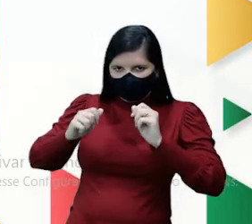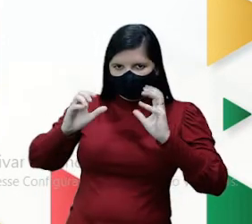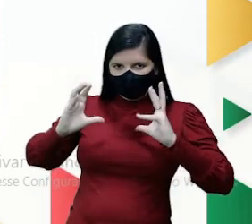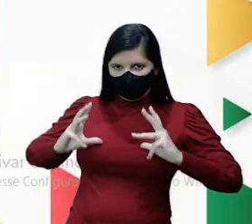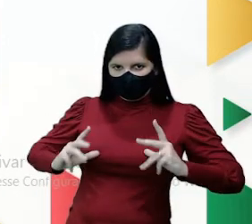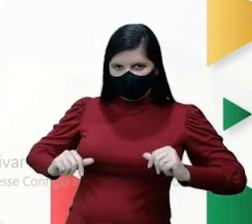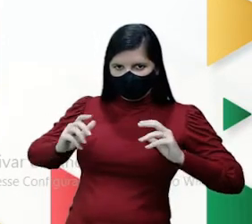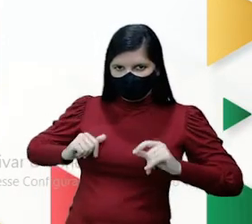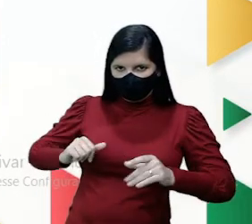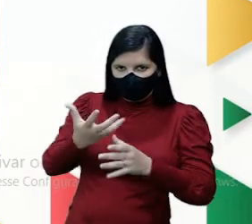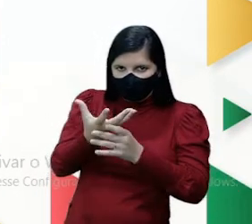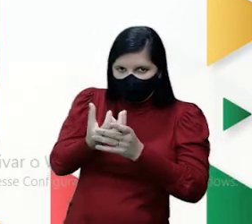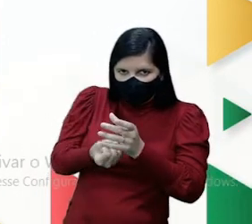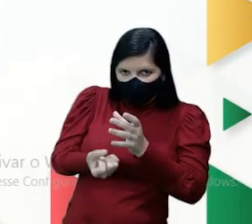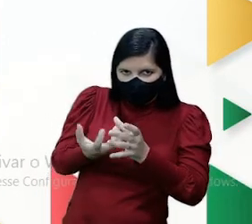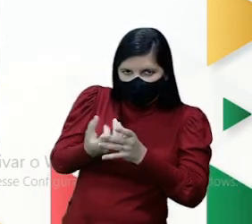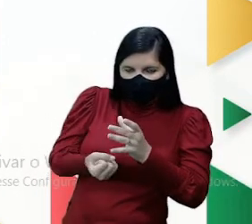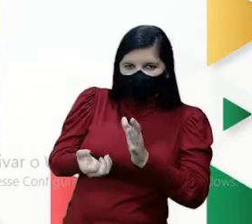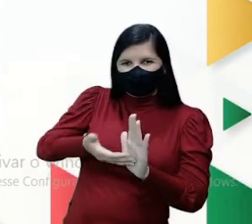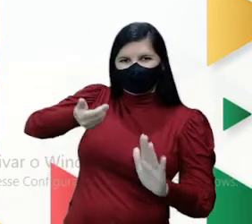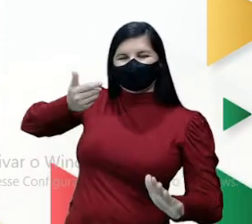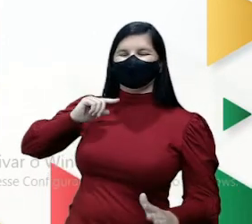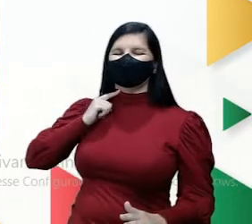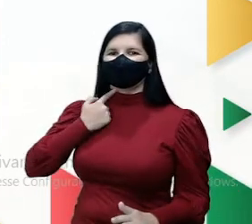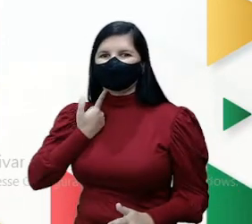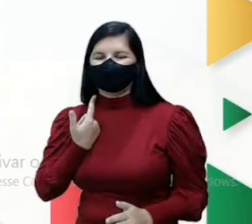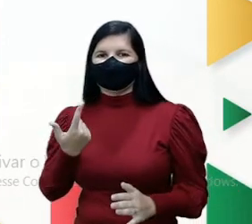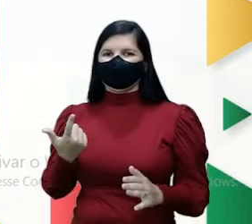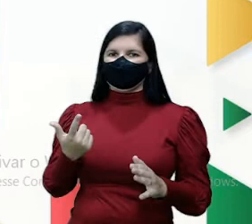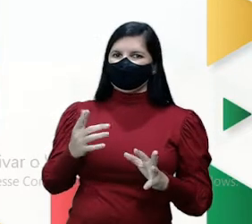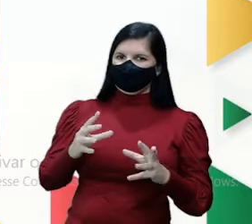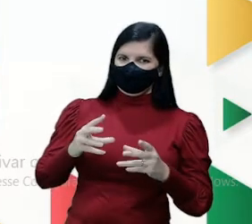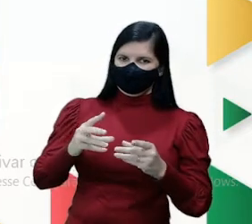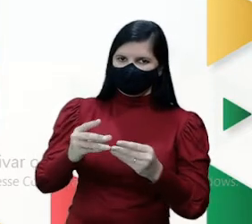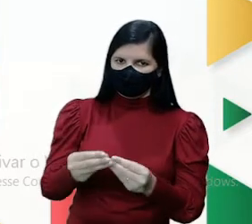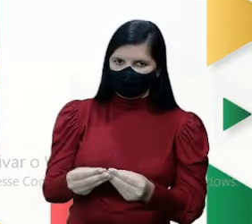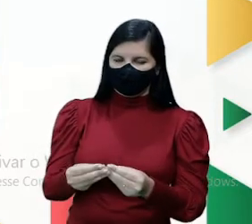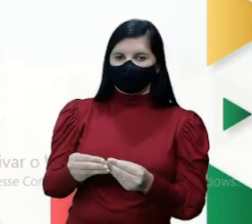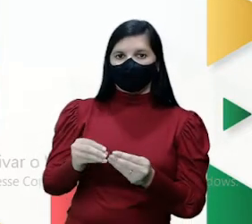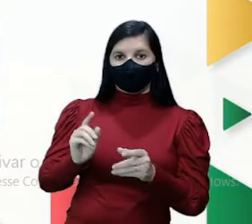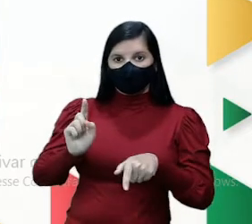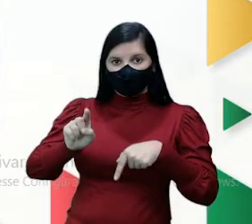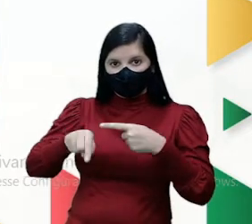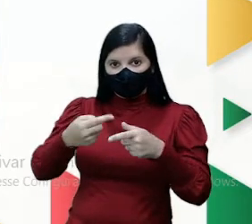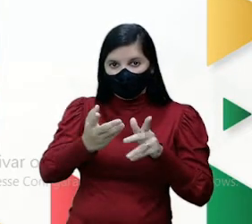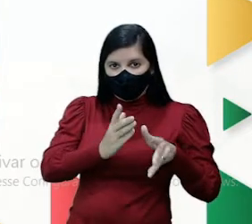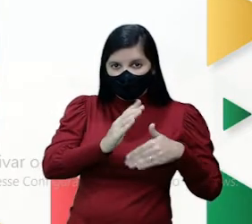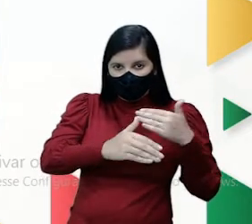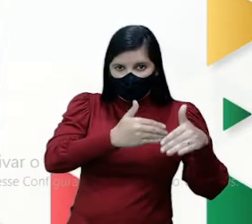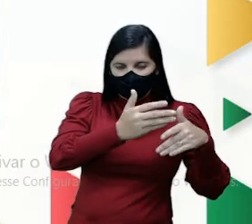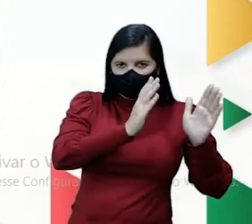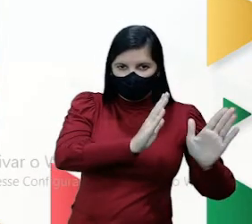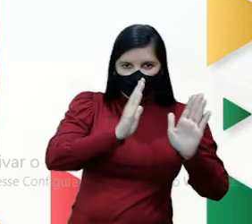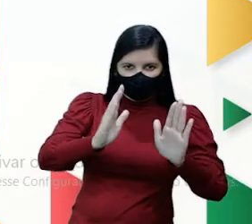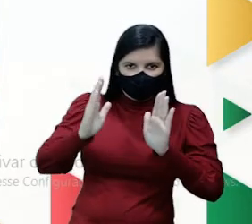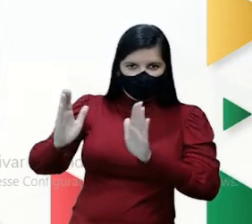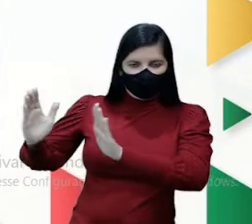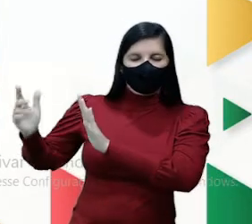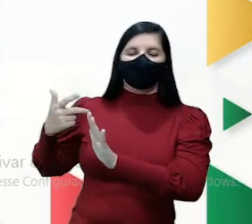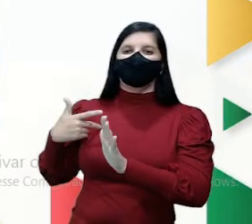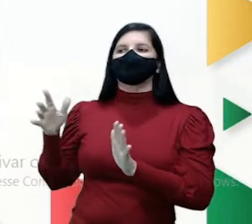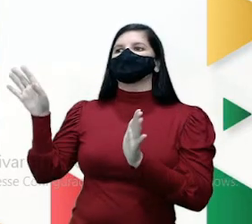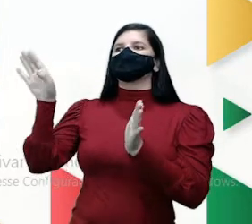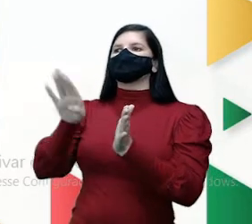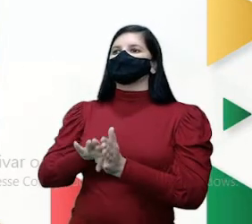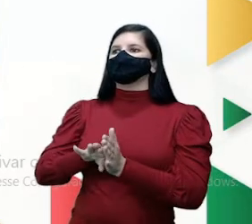decantação, filtragem, desinfecção. Depois que ela passa por todos esses processos, ela vai para